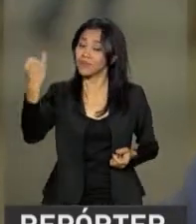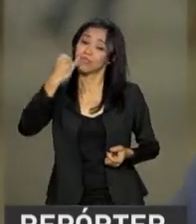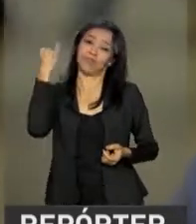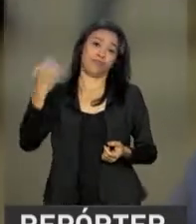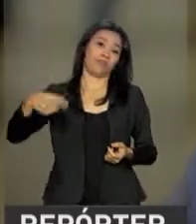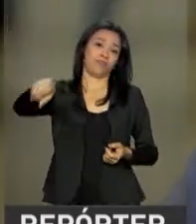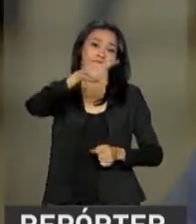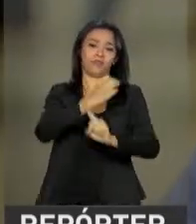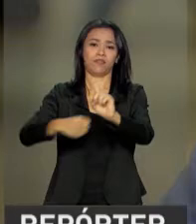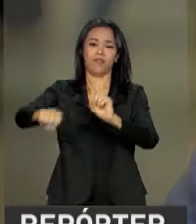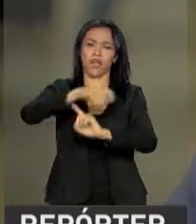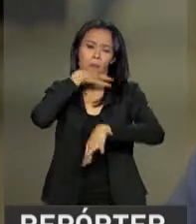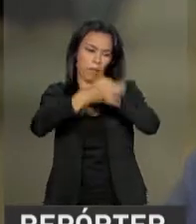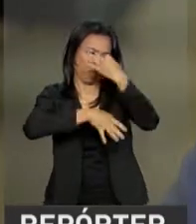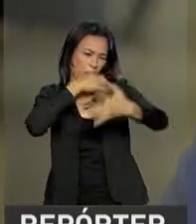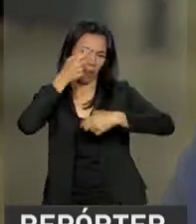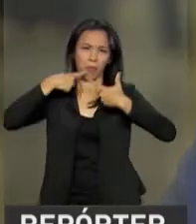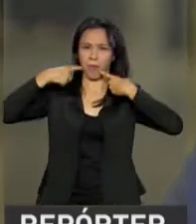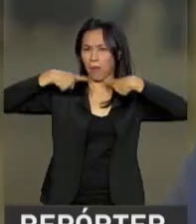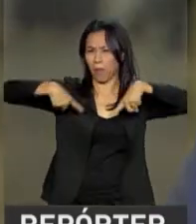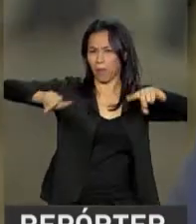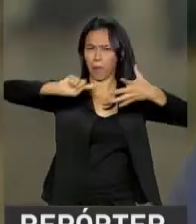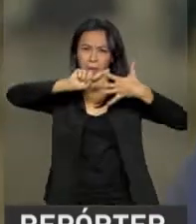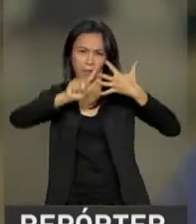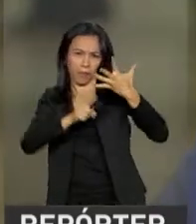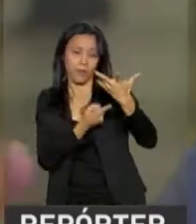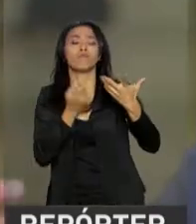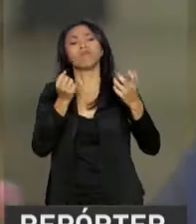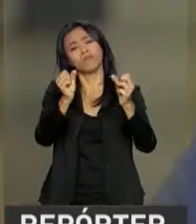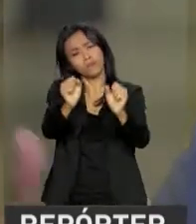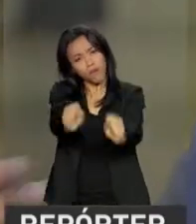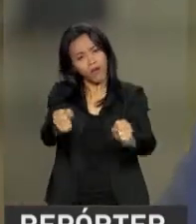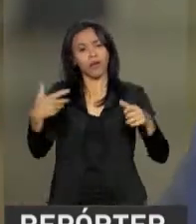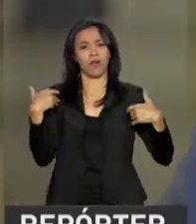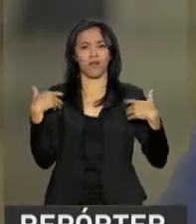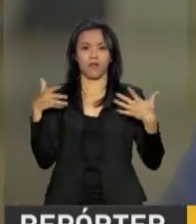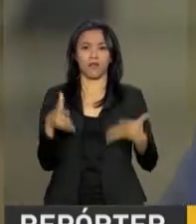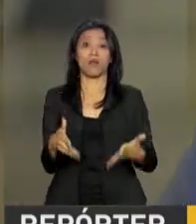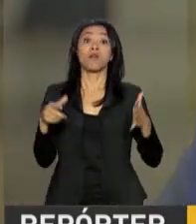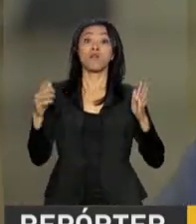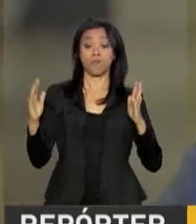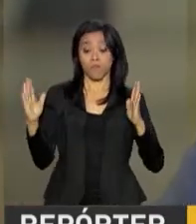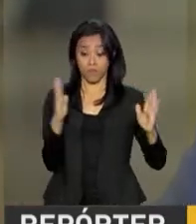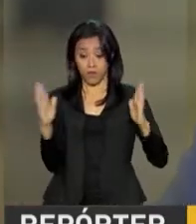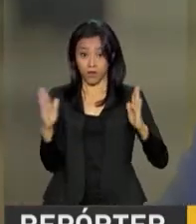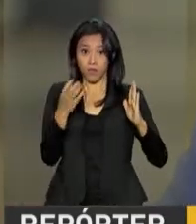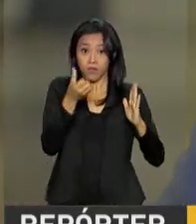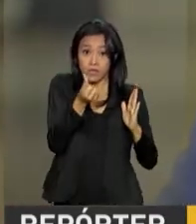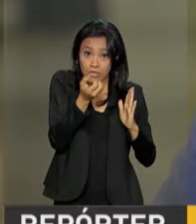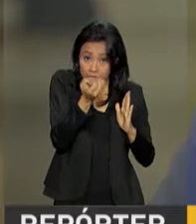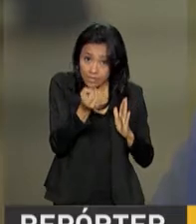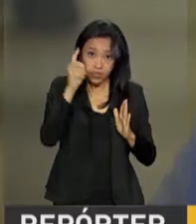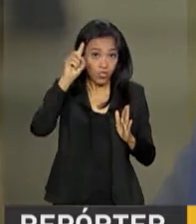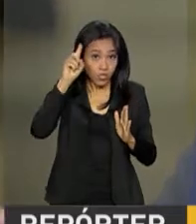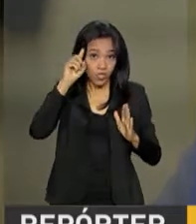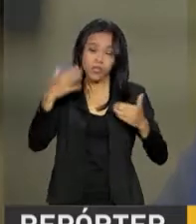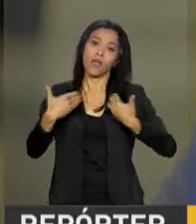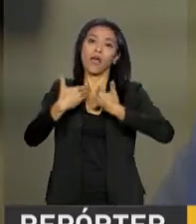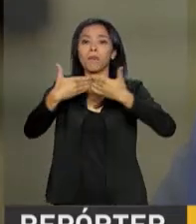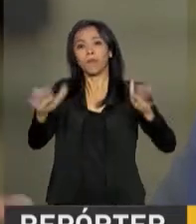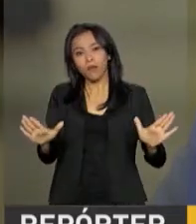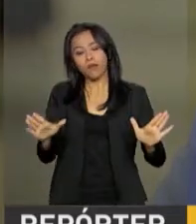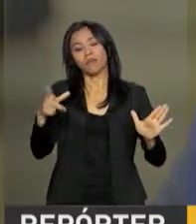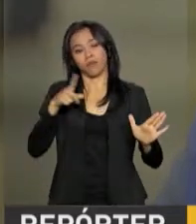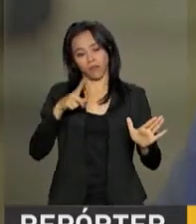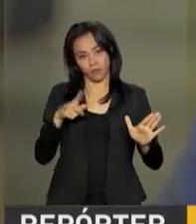critique mas participe nós temos ela possam 60 dizem que vai ficar aberta ao público a uma página